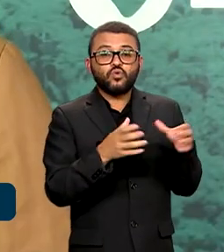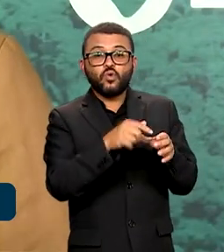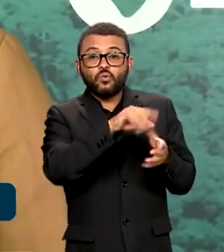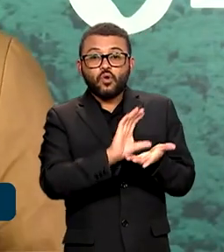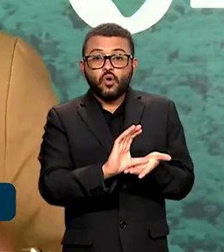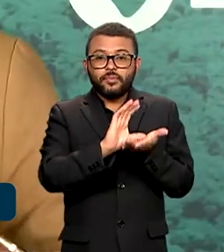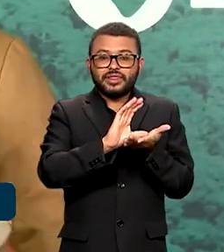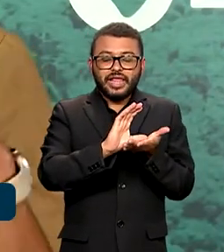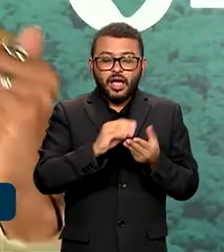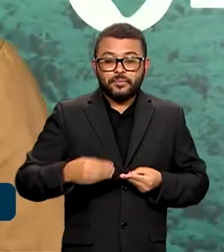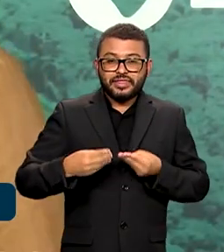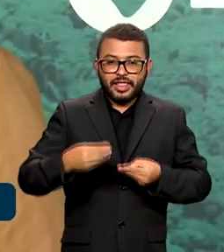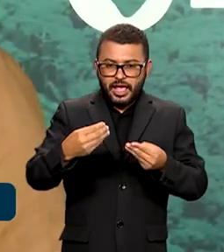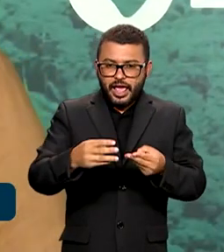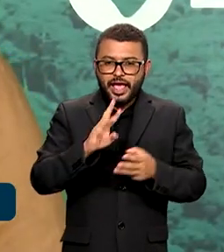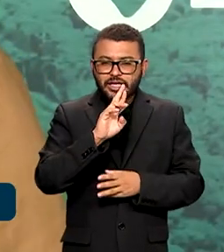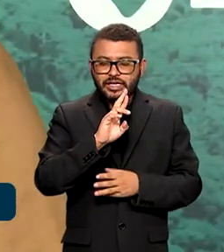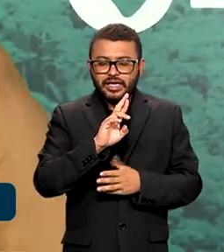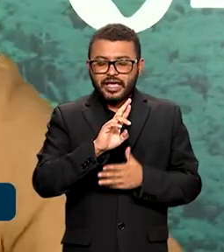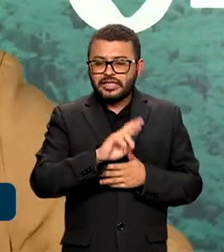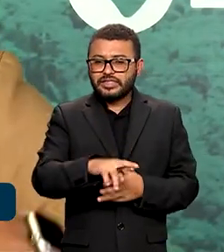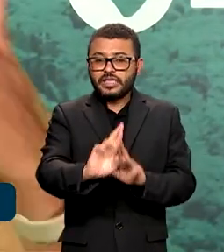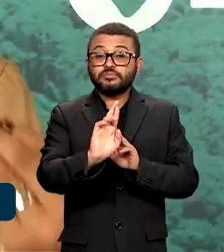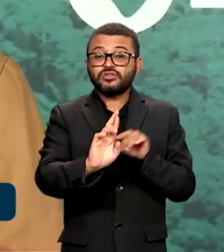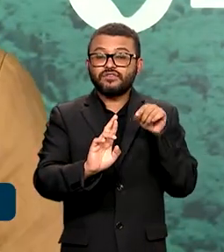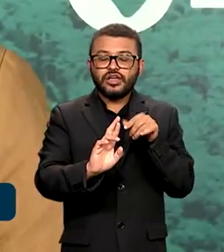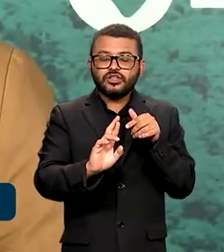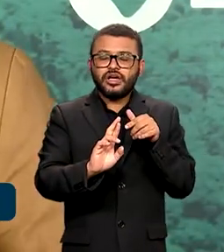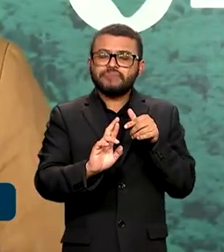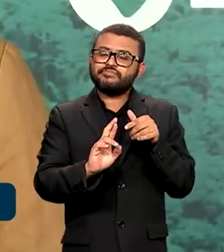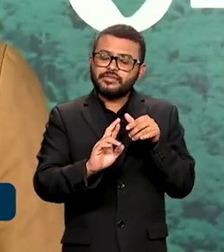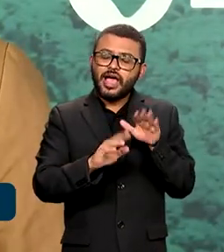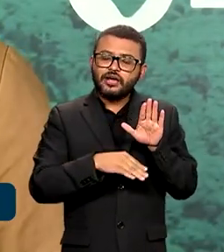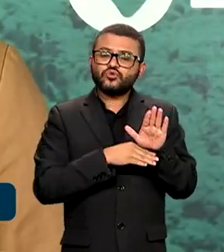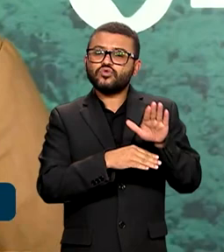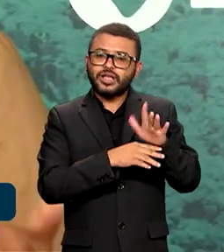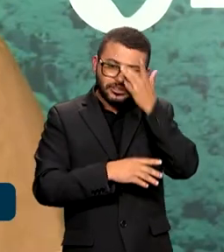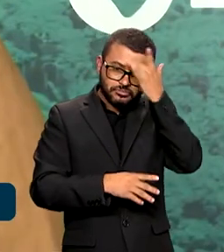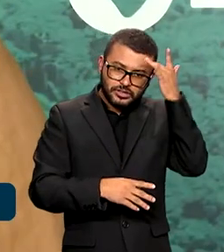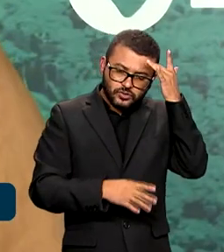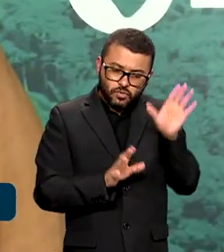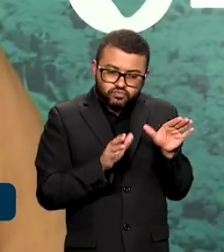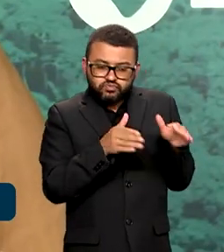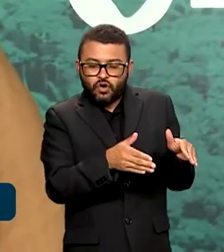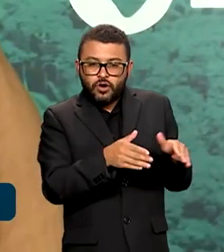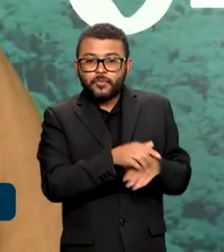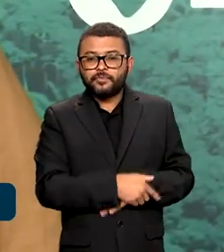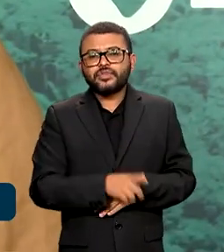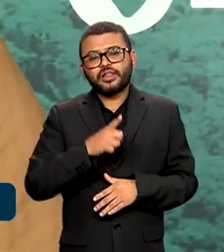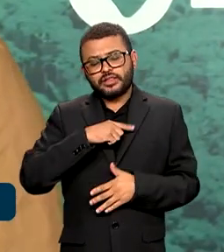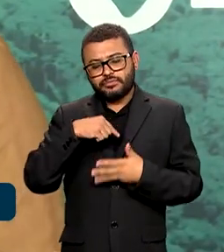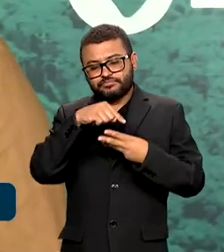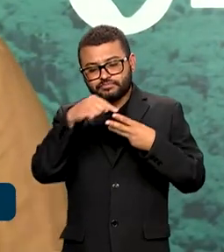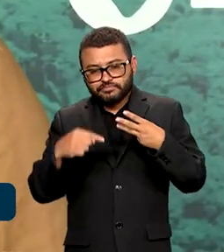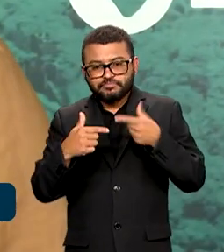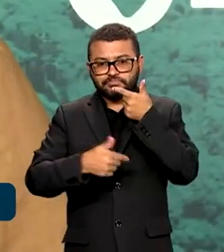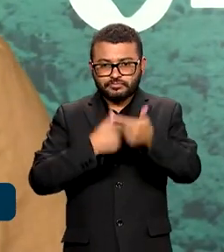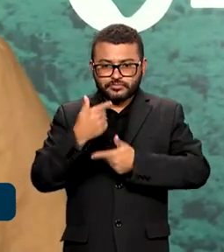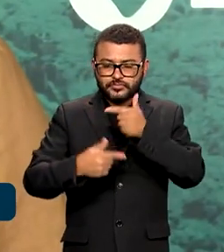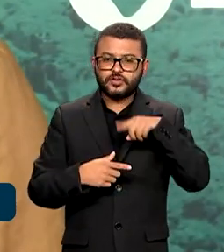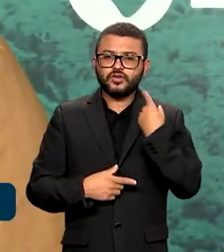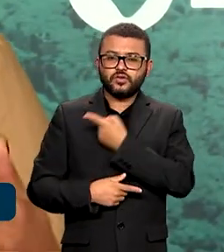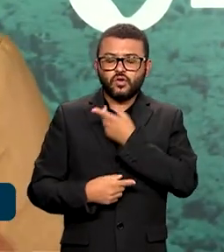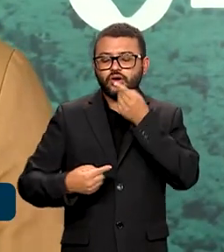dentro do Ministério, para a gente acompanhar essas pessoas, além da Secretaria. Então, de concreto, essas 3 ações e também já estamos, né,